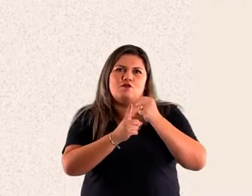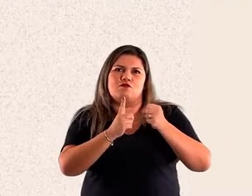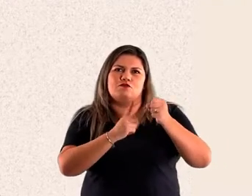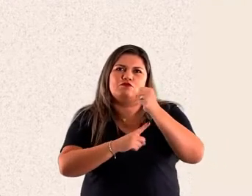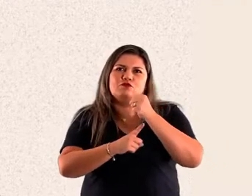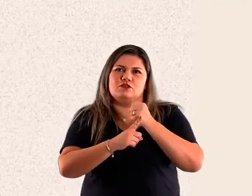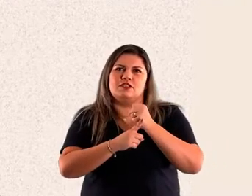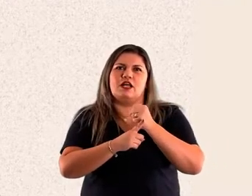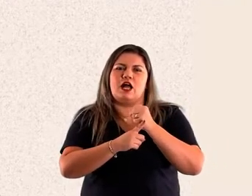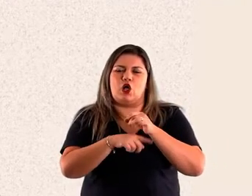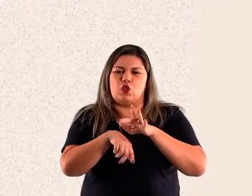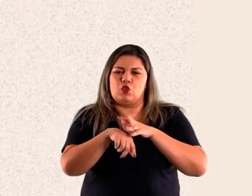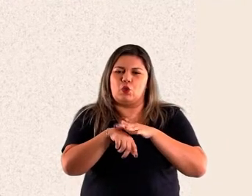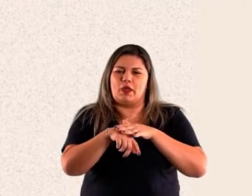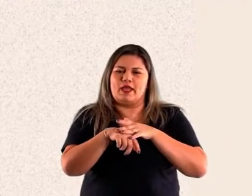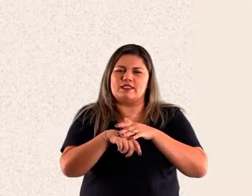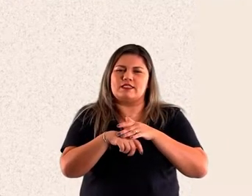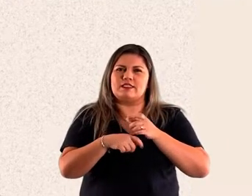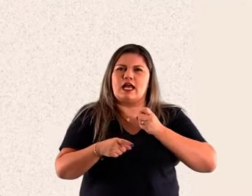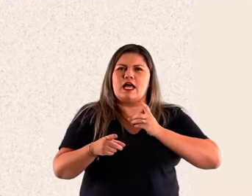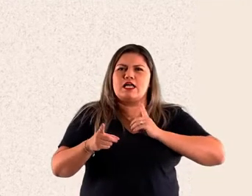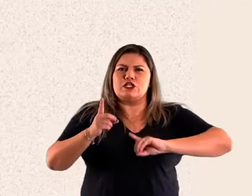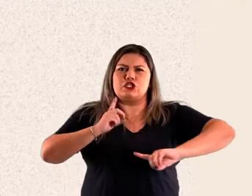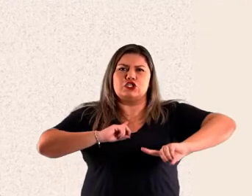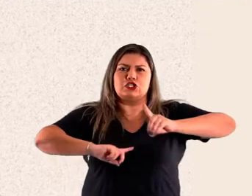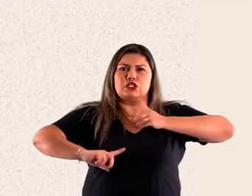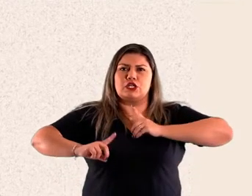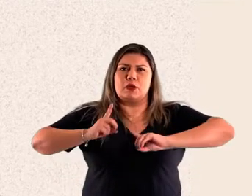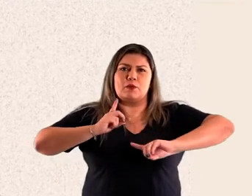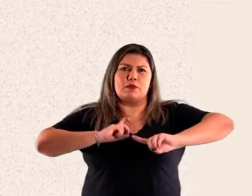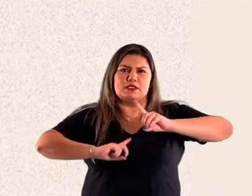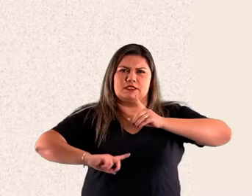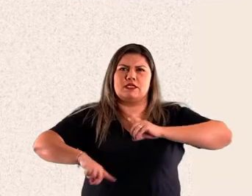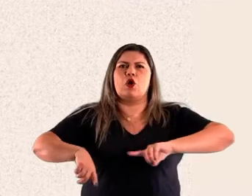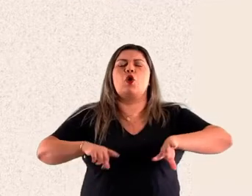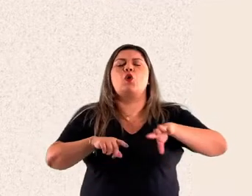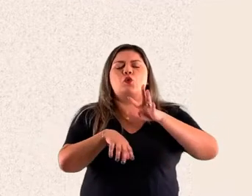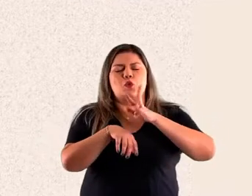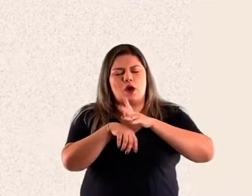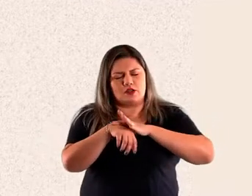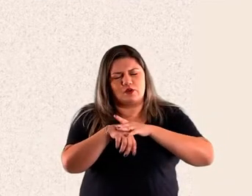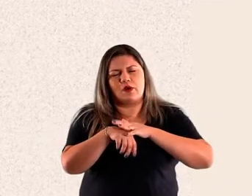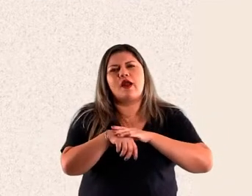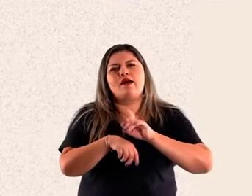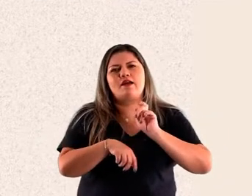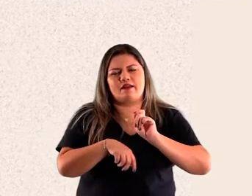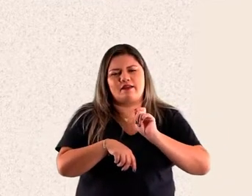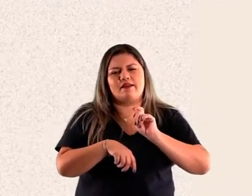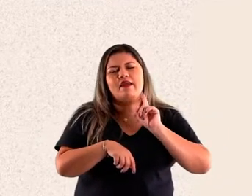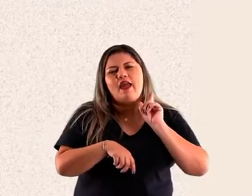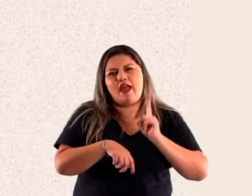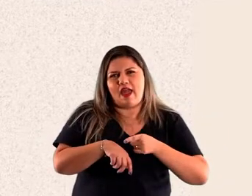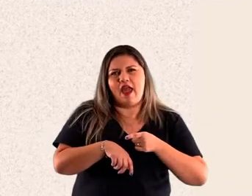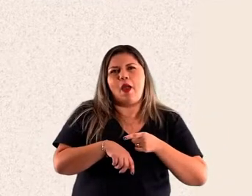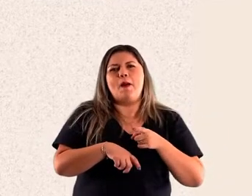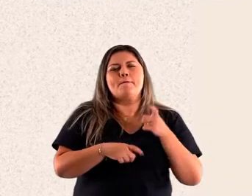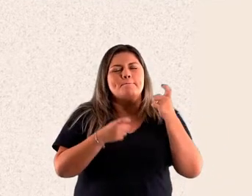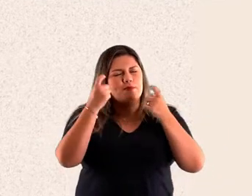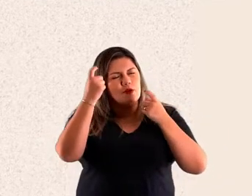como a depressão né que é uma nuvem apontando como uma uma doença que é uma das principais causas né de